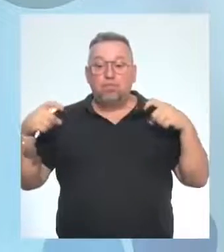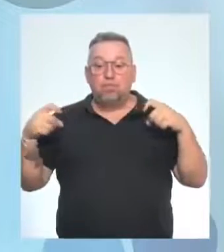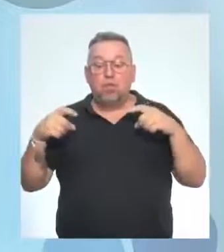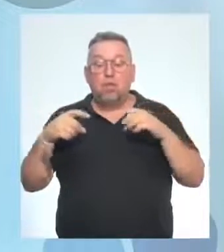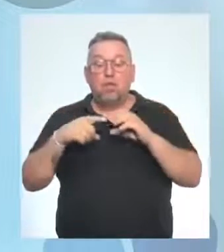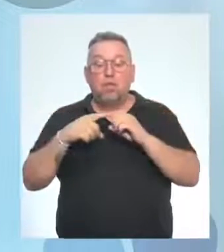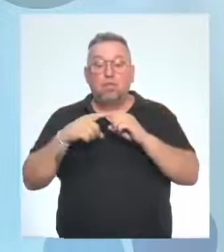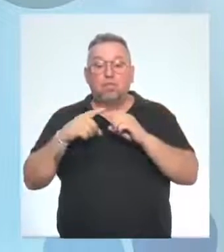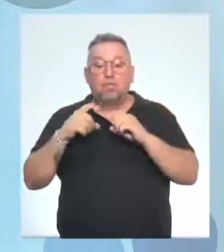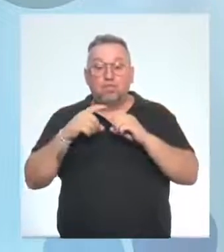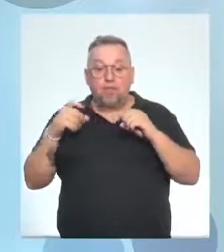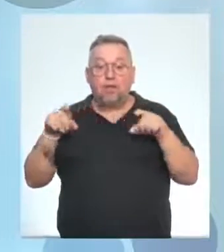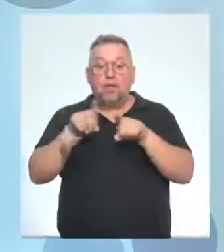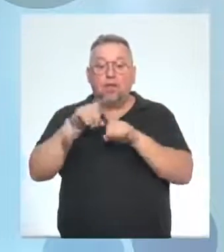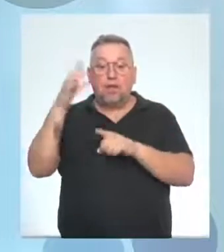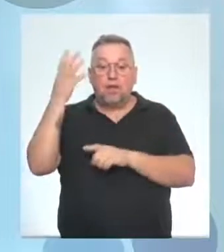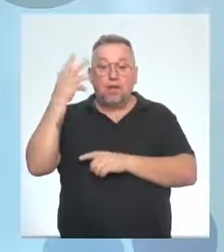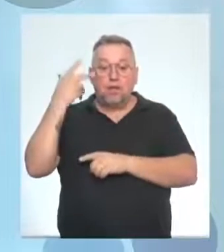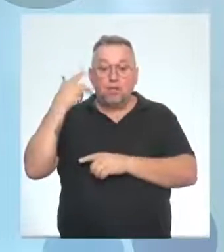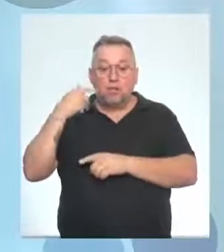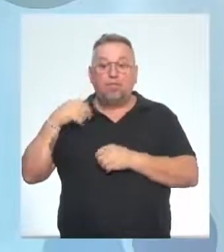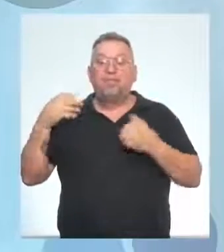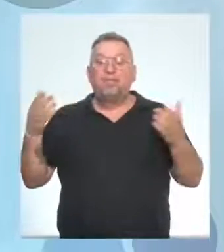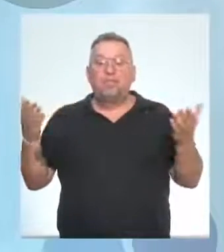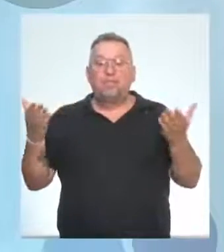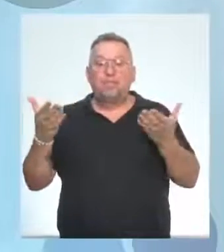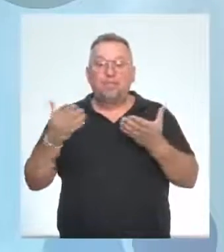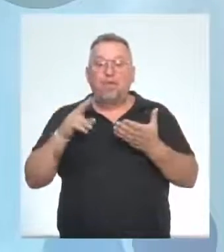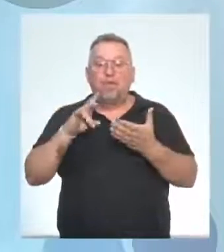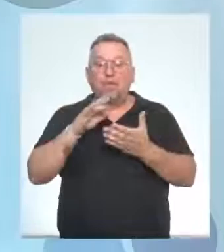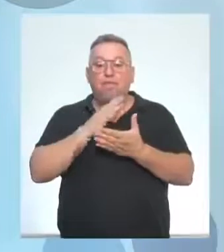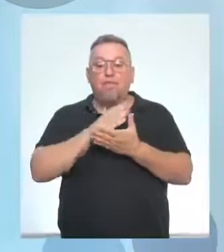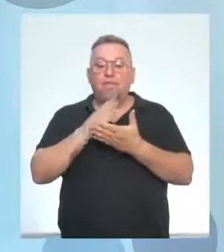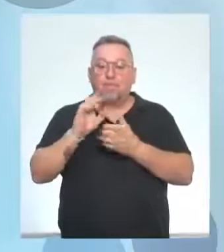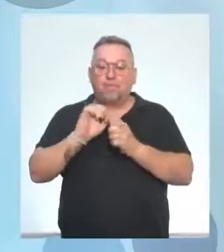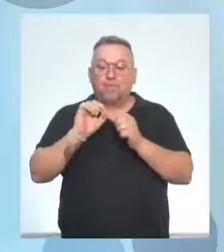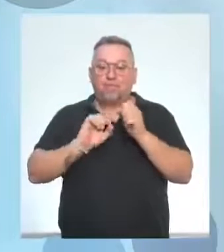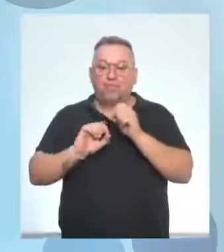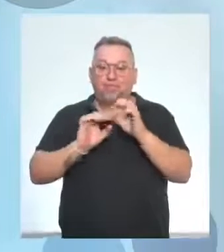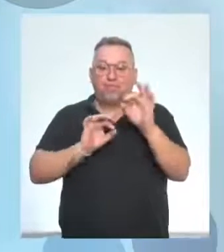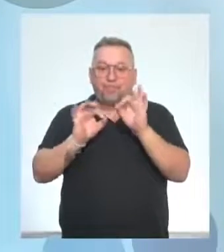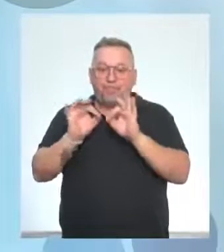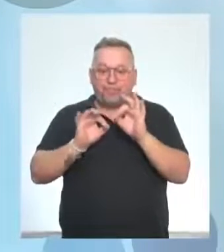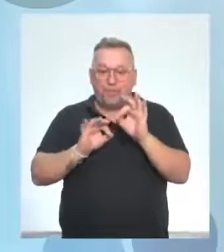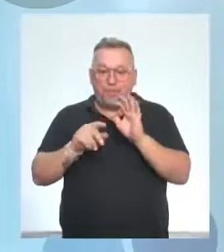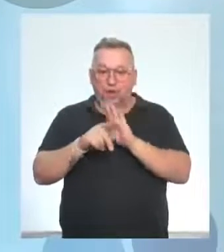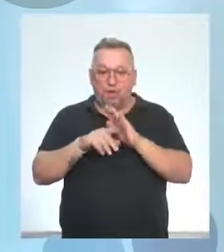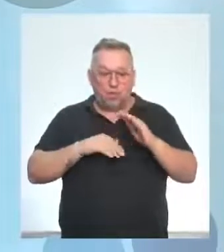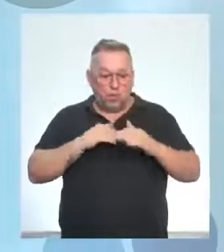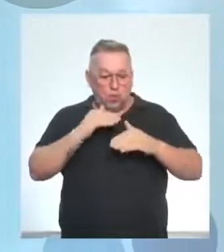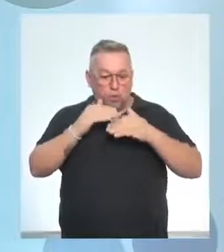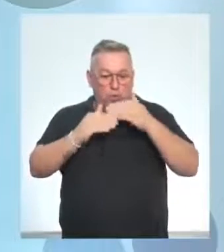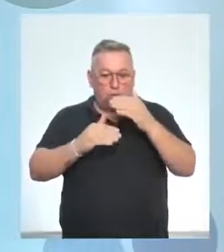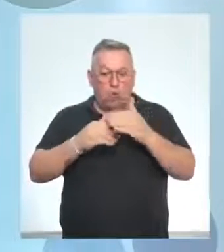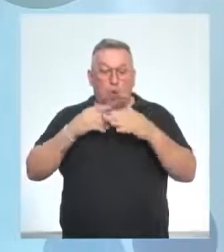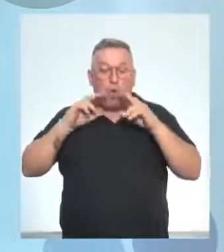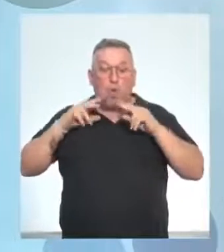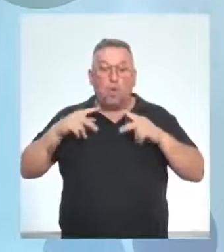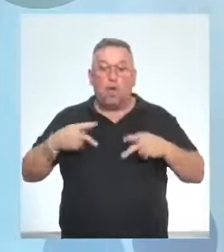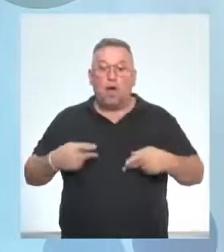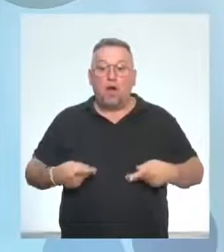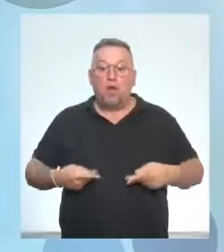reprodução sexuada em animais e hoje a gente vai começar a falar do processo reprodutivo humano. Por que começar a falar?